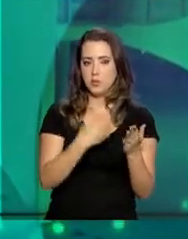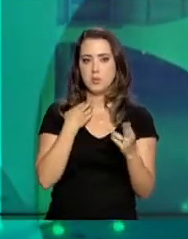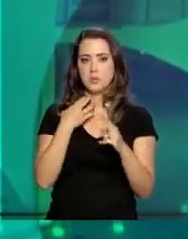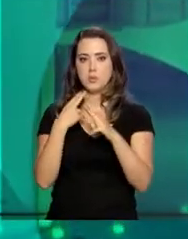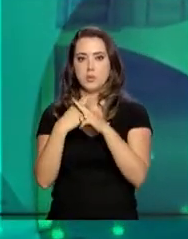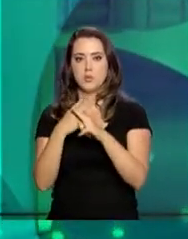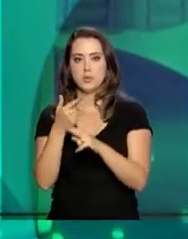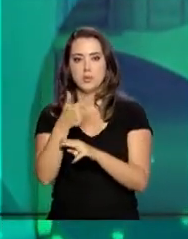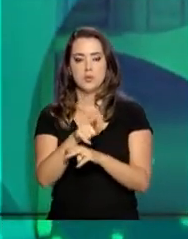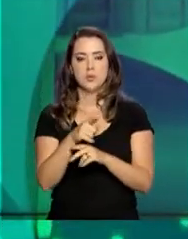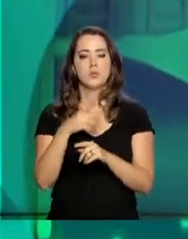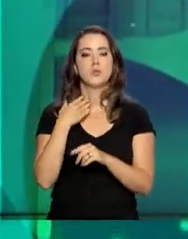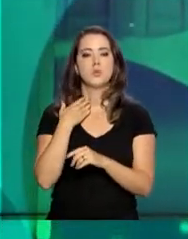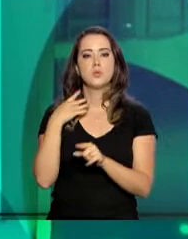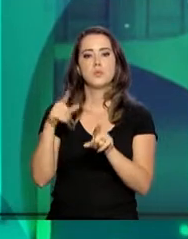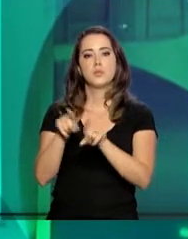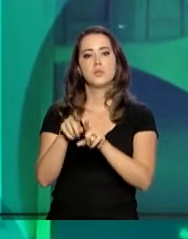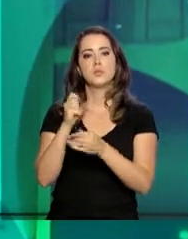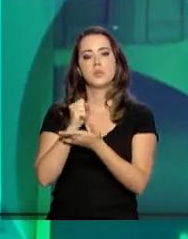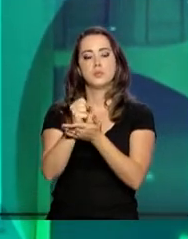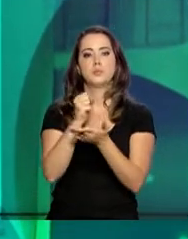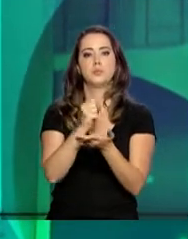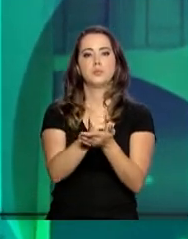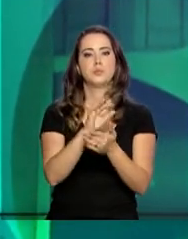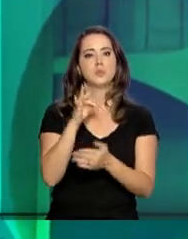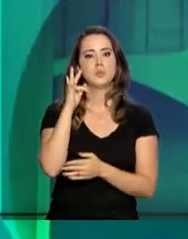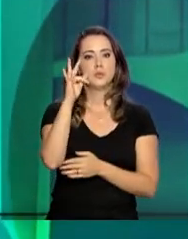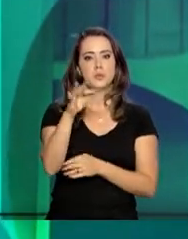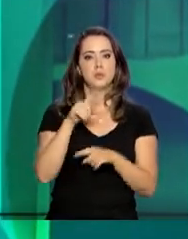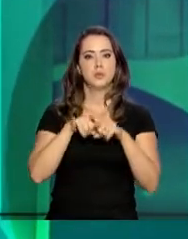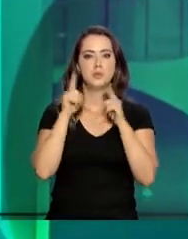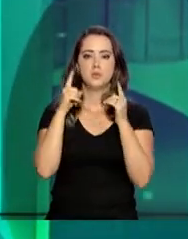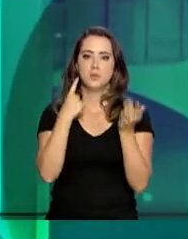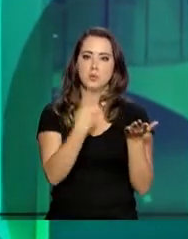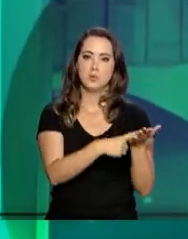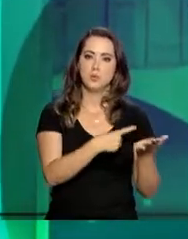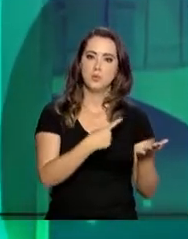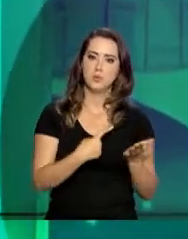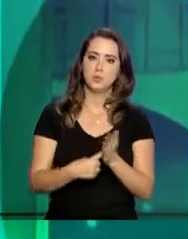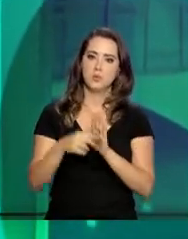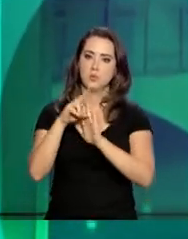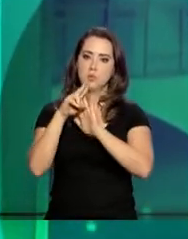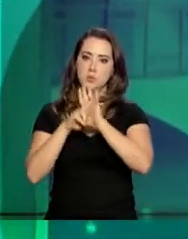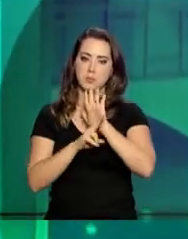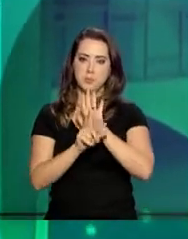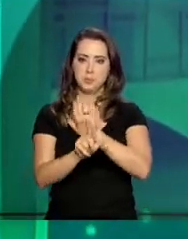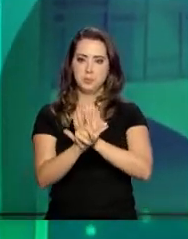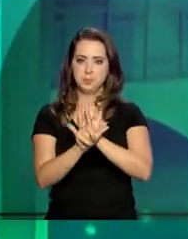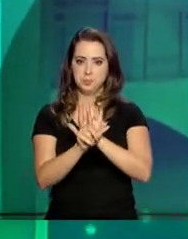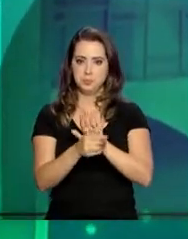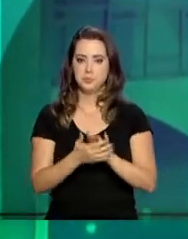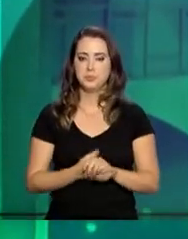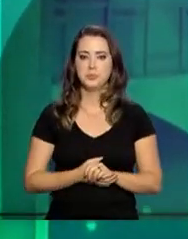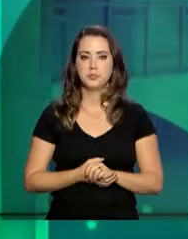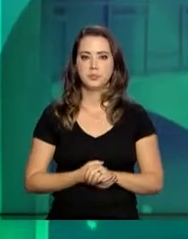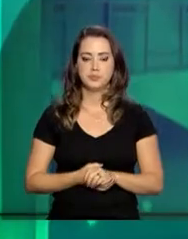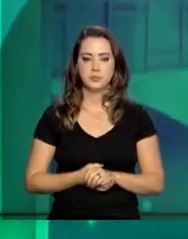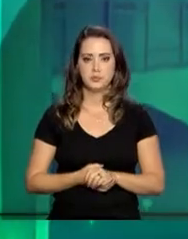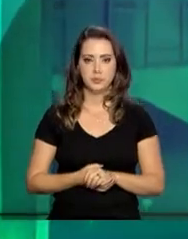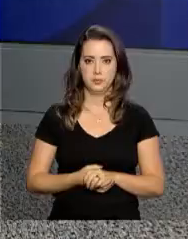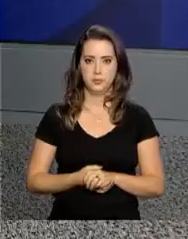bancos também poderão disponibilizar a nova linha de crédito no futuro, bastando para isso que cumpram as regras estabelecidas em